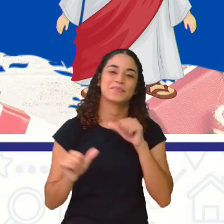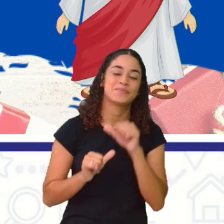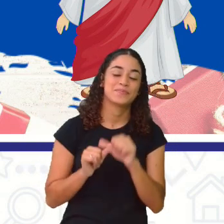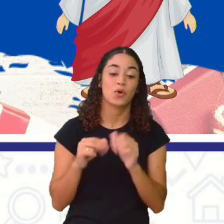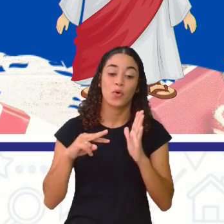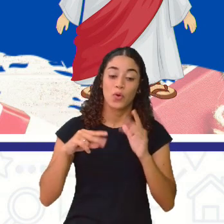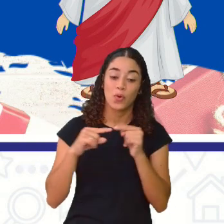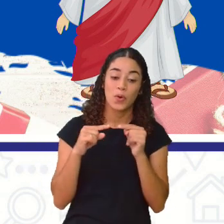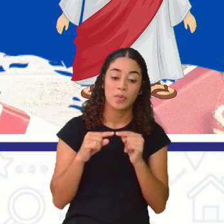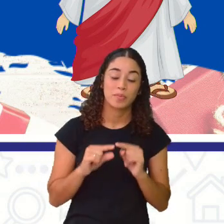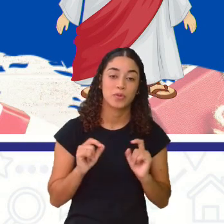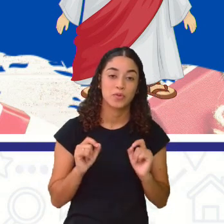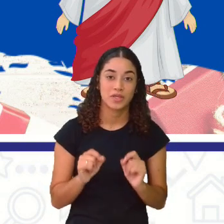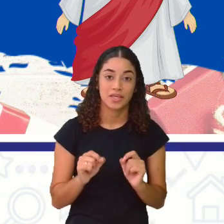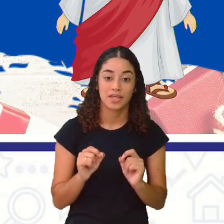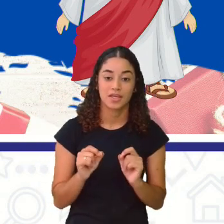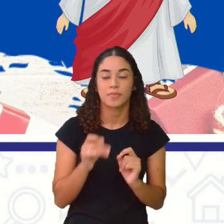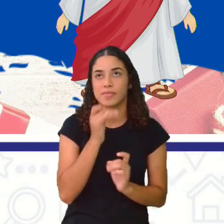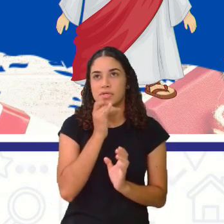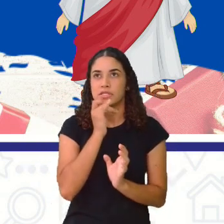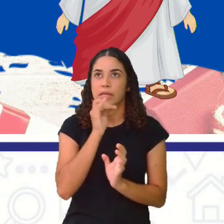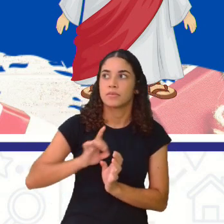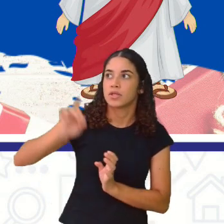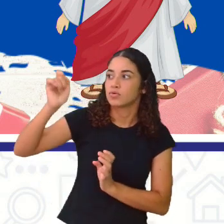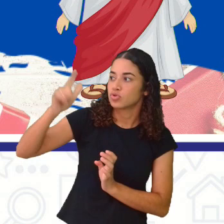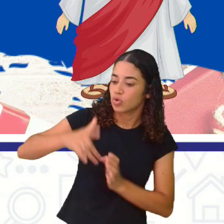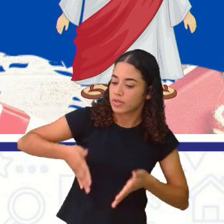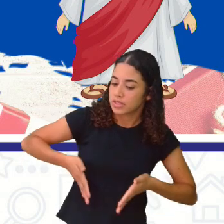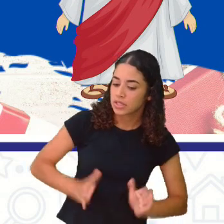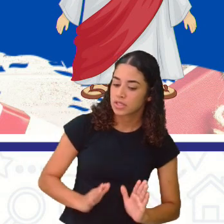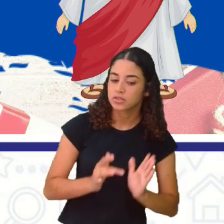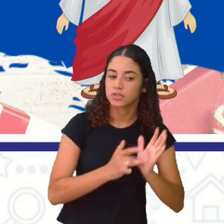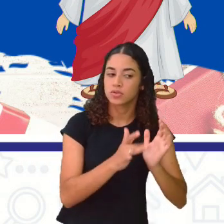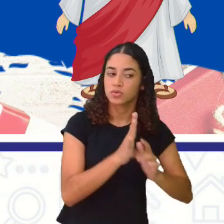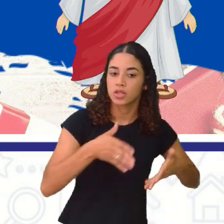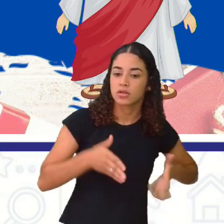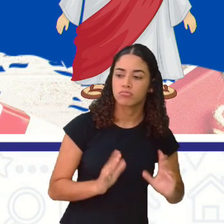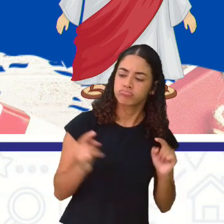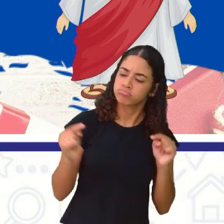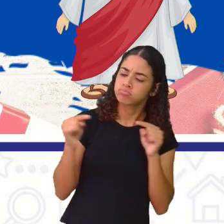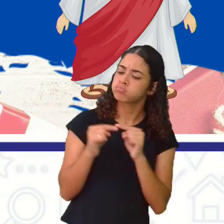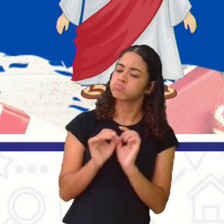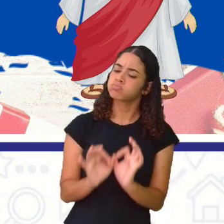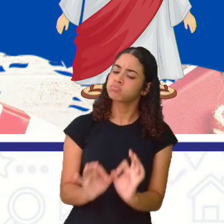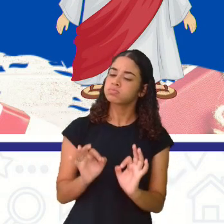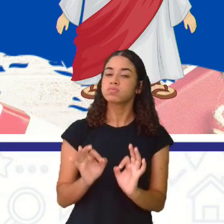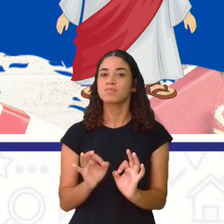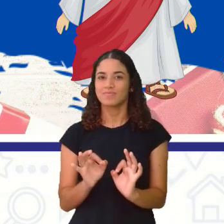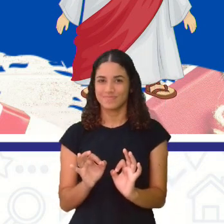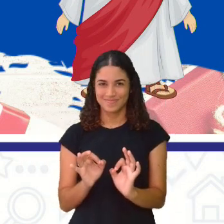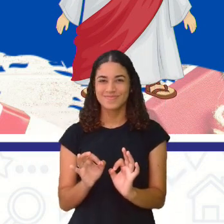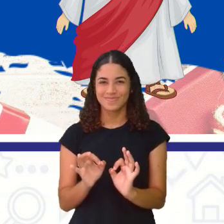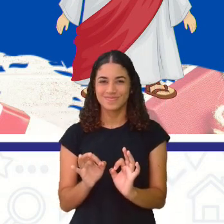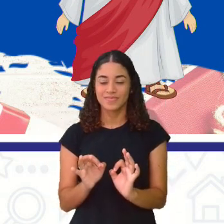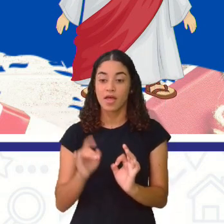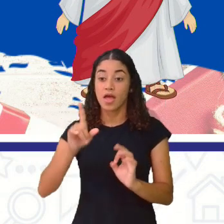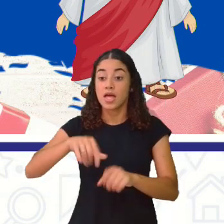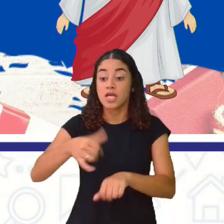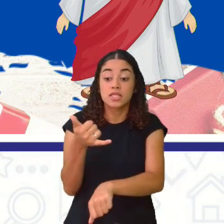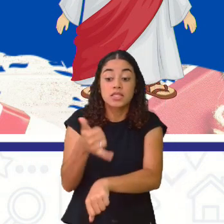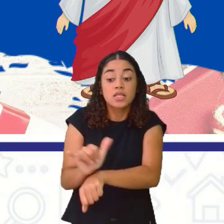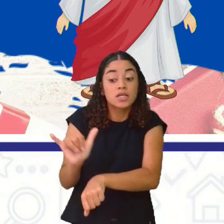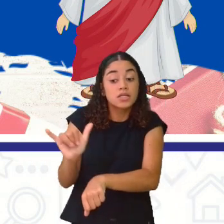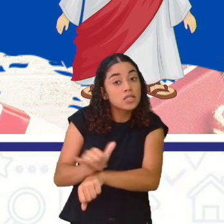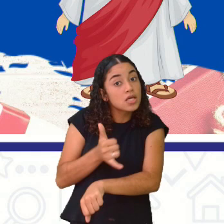nascimento do Deus Sol ao nascimento de Jesus Cristo, né, e estimulando aí a conversão. Era uma estratégia